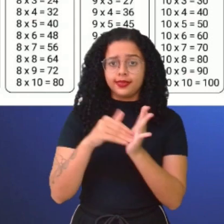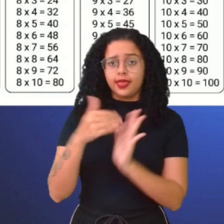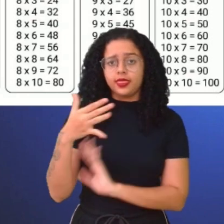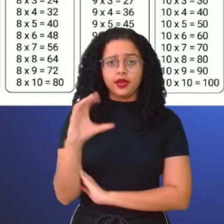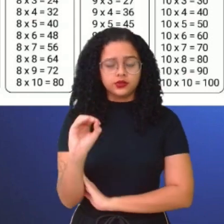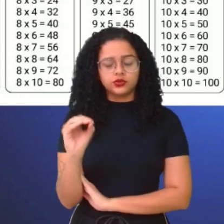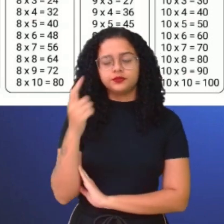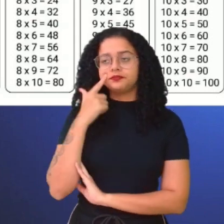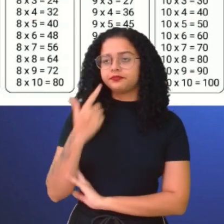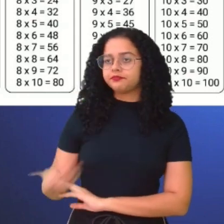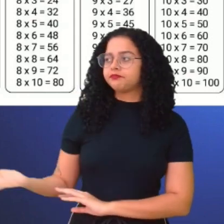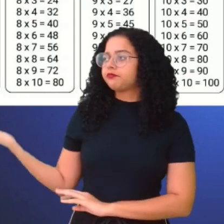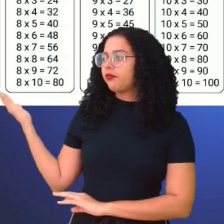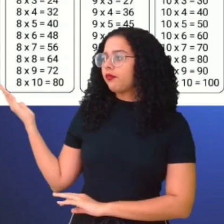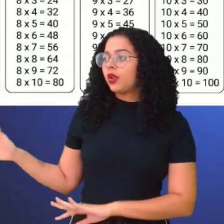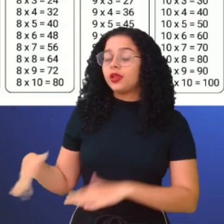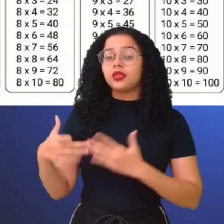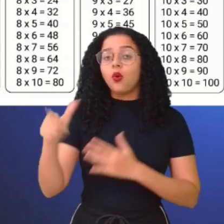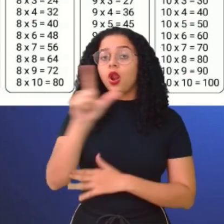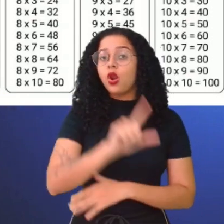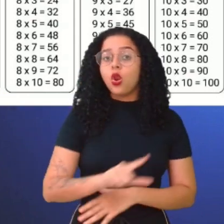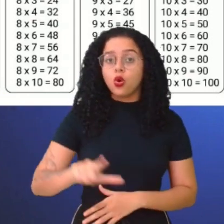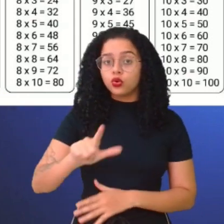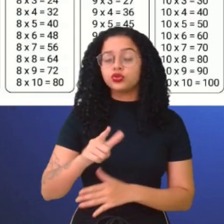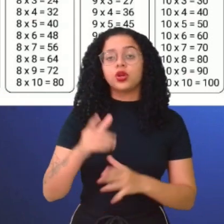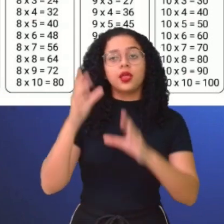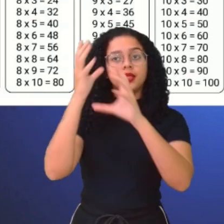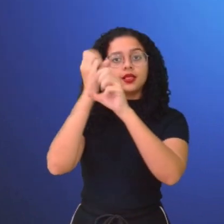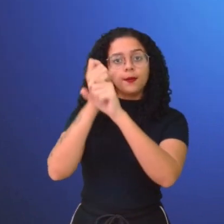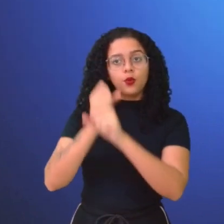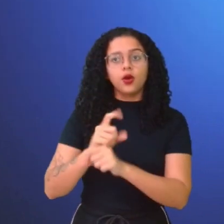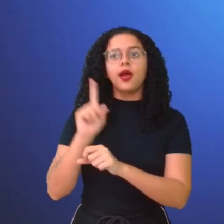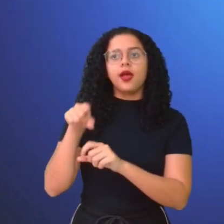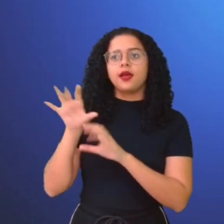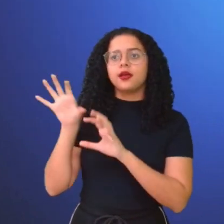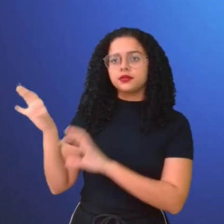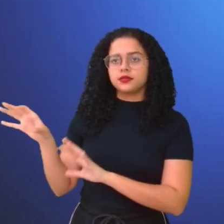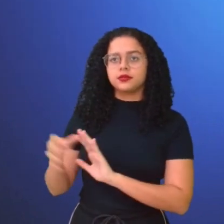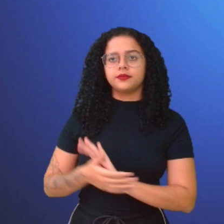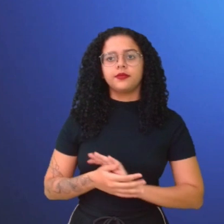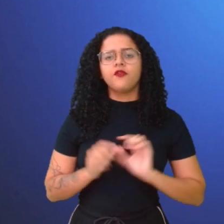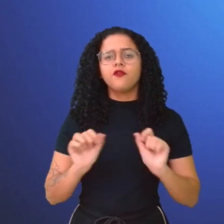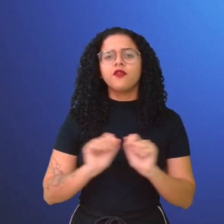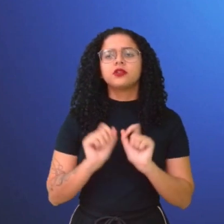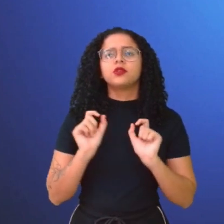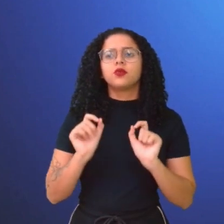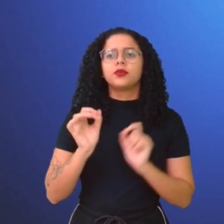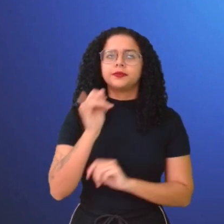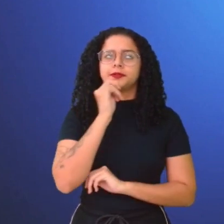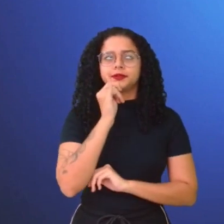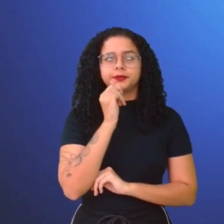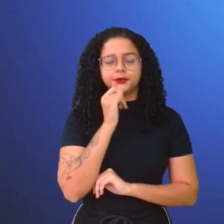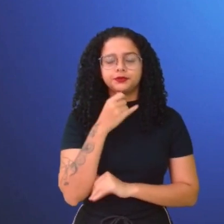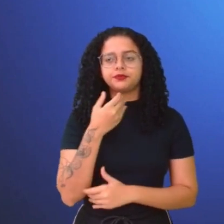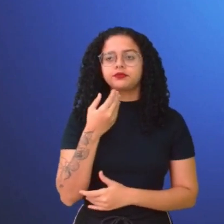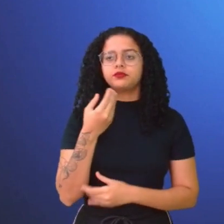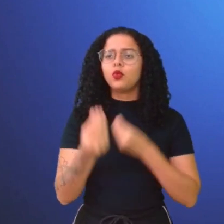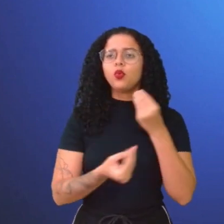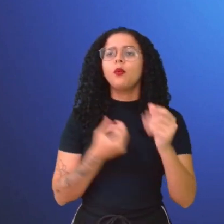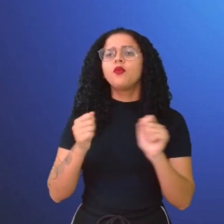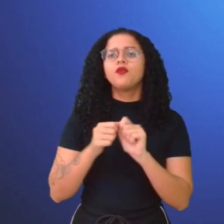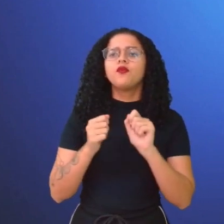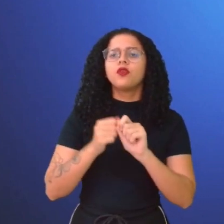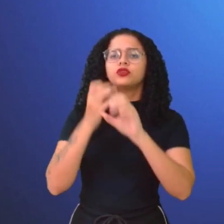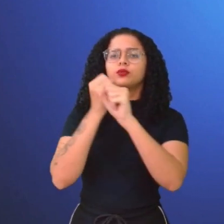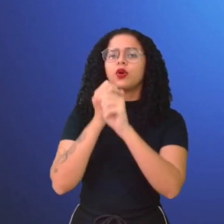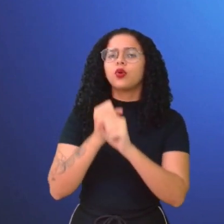Então, a lógica da tabuada é essa daí. E o que é que a gente vai fazer? Preste atenção. Por exemplo, como eu faço para